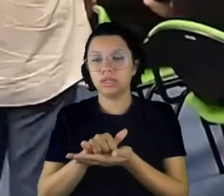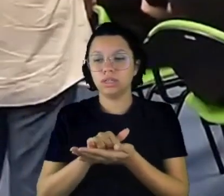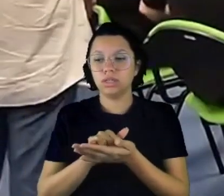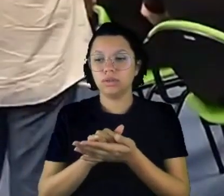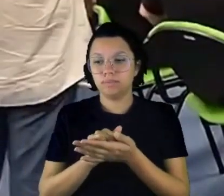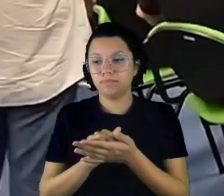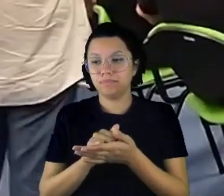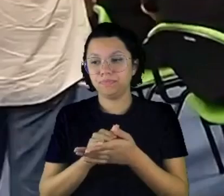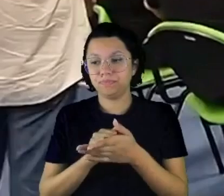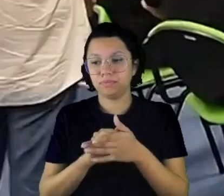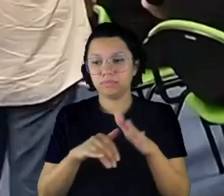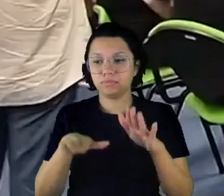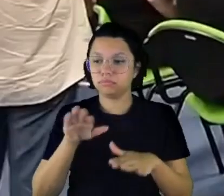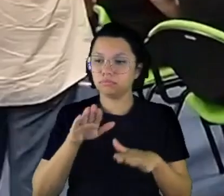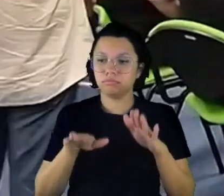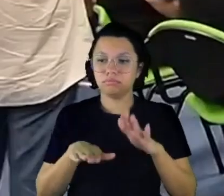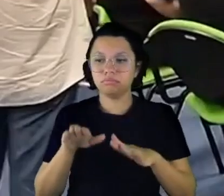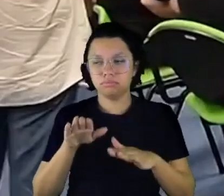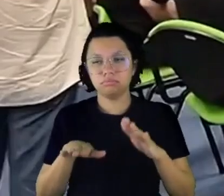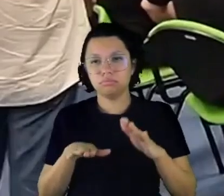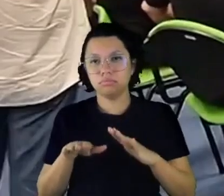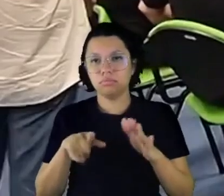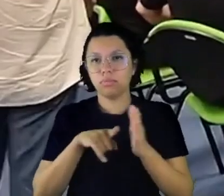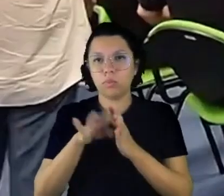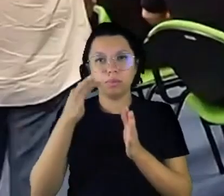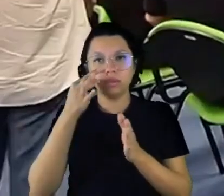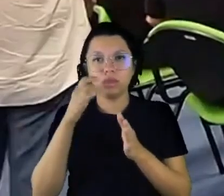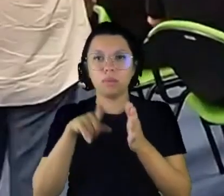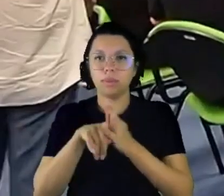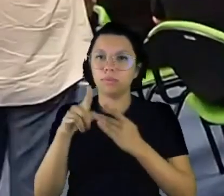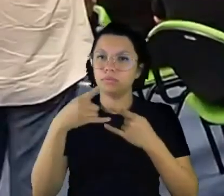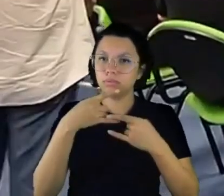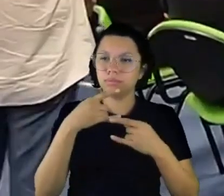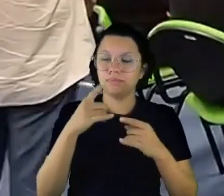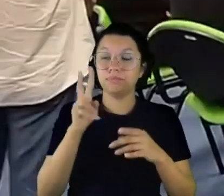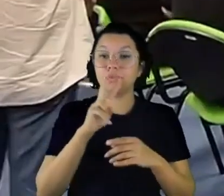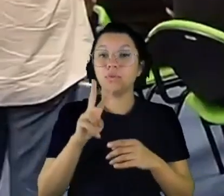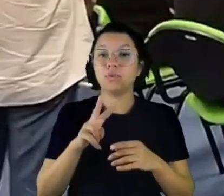perguntas aqui dos presenciais. Então, eu vou ler a pergunta da Sandra,